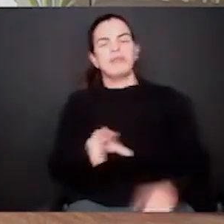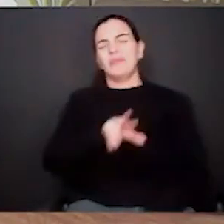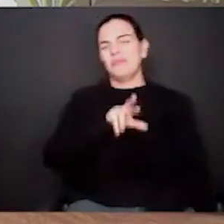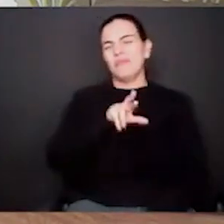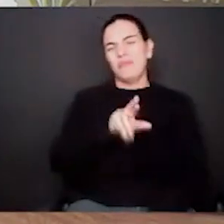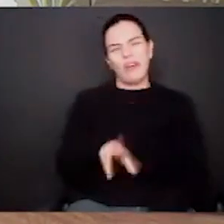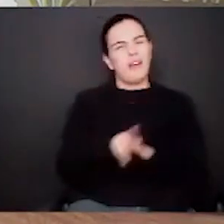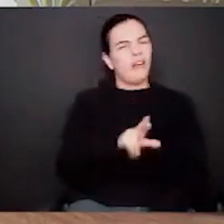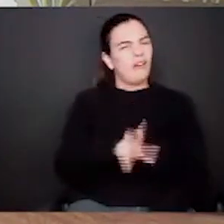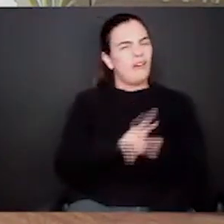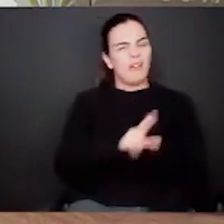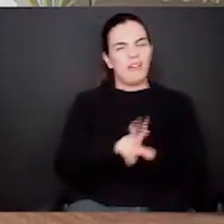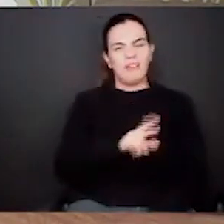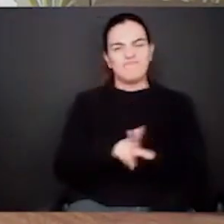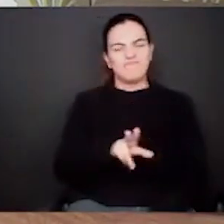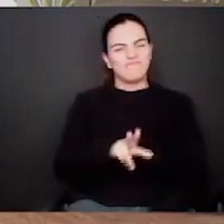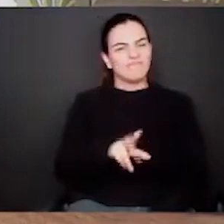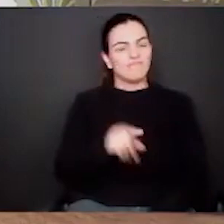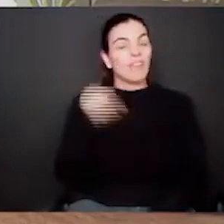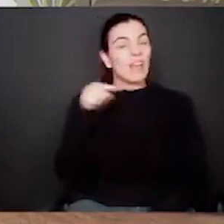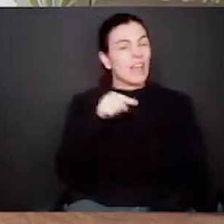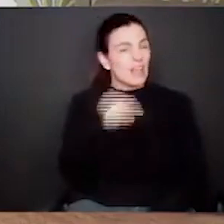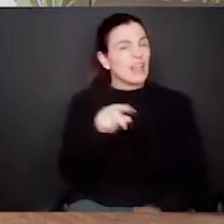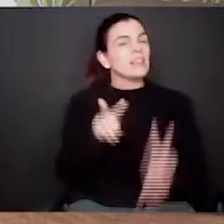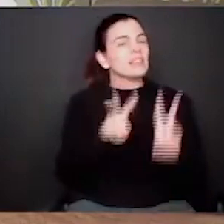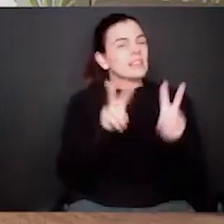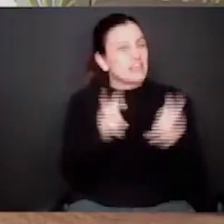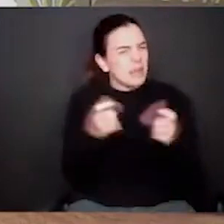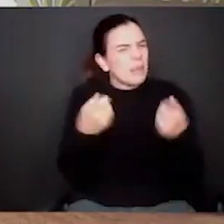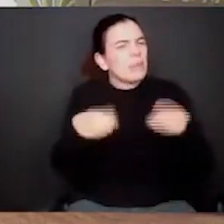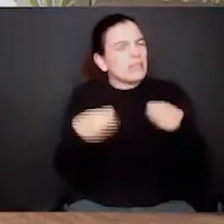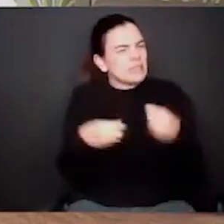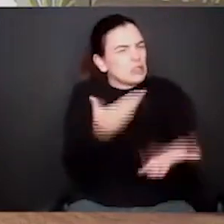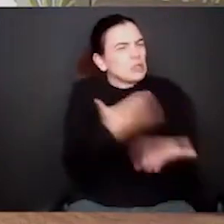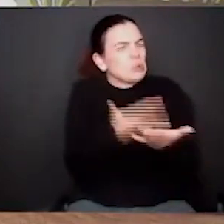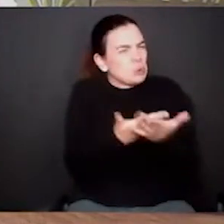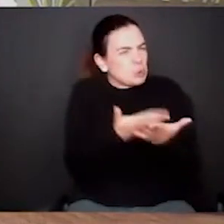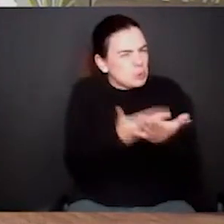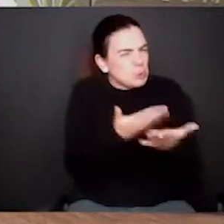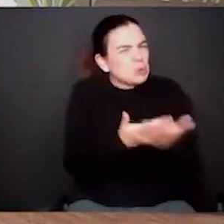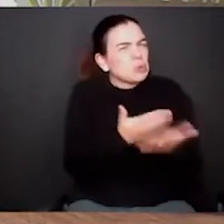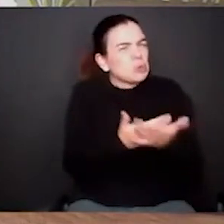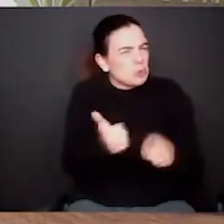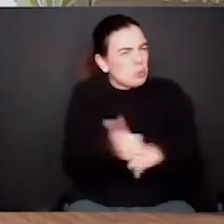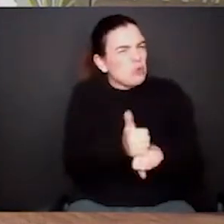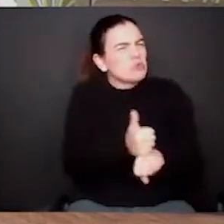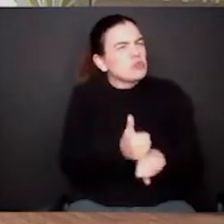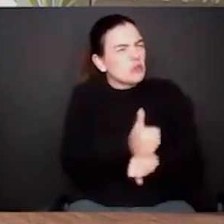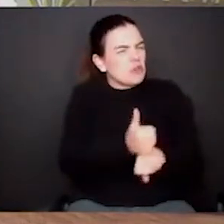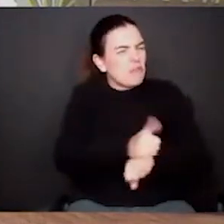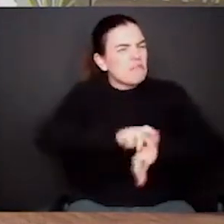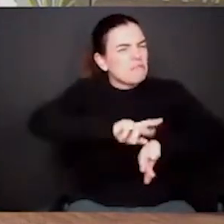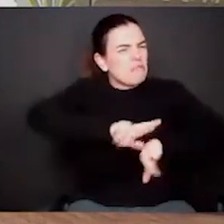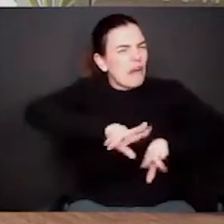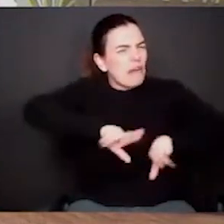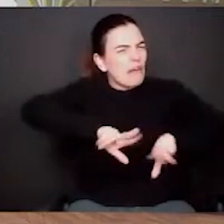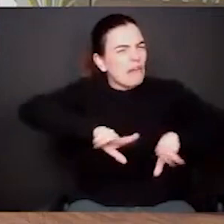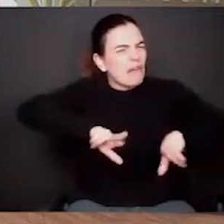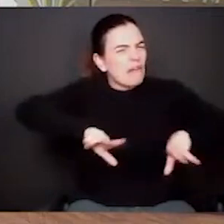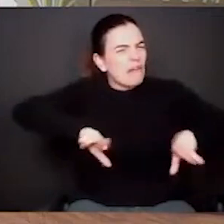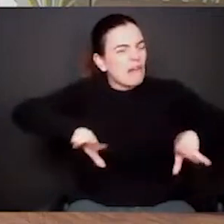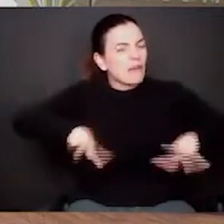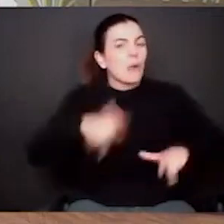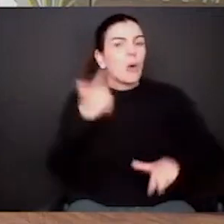Essa é uma pauta que requer um estudo multidisciplinar. Isso vai desde inteligência, para acompanhar, talvez, até